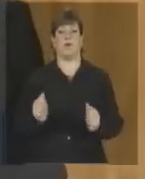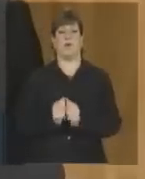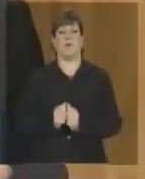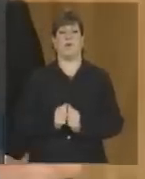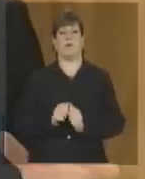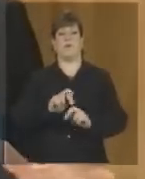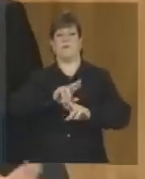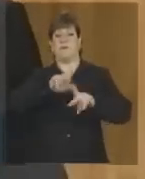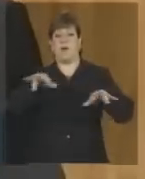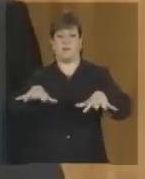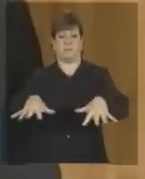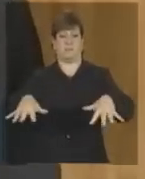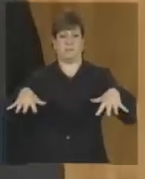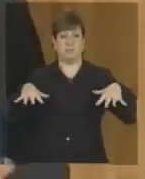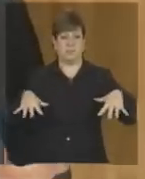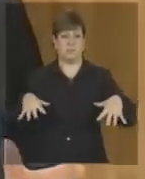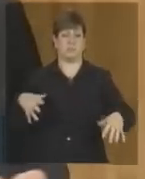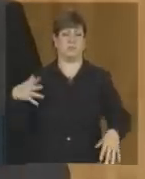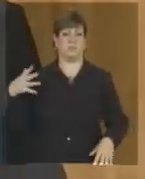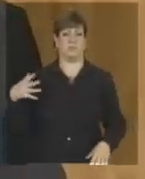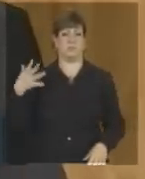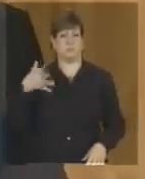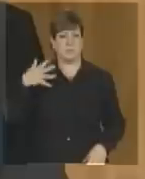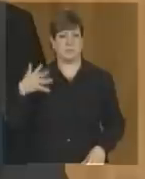grandes plenários,